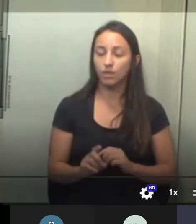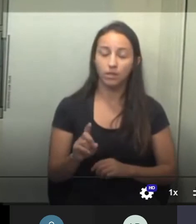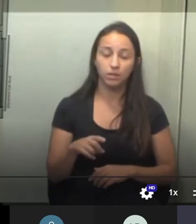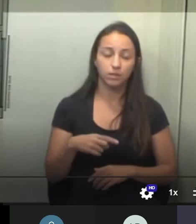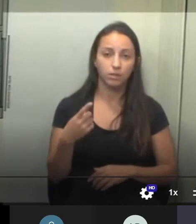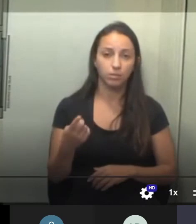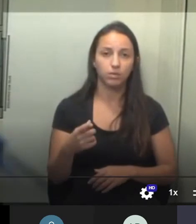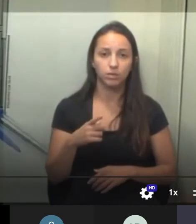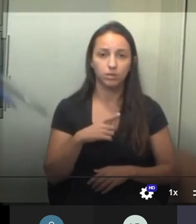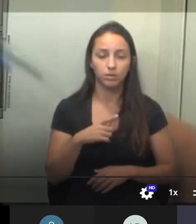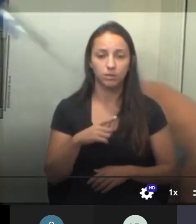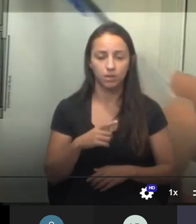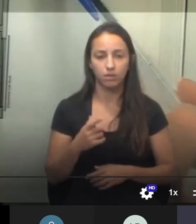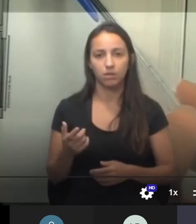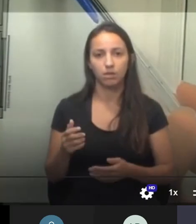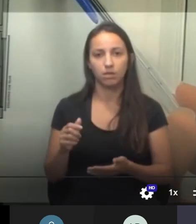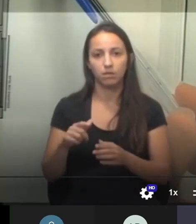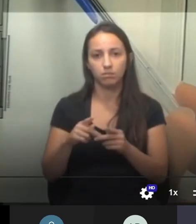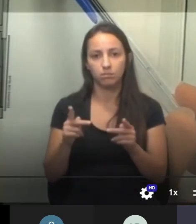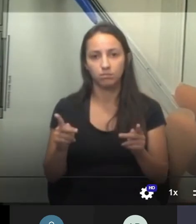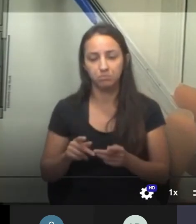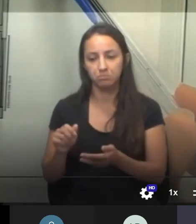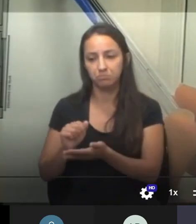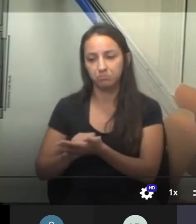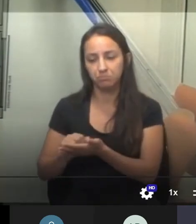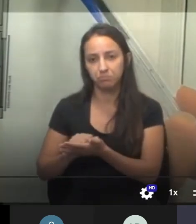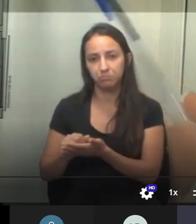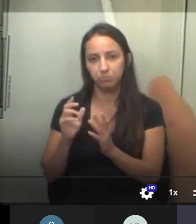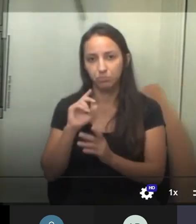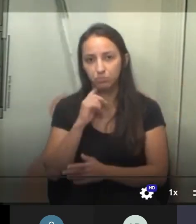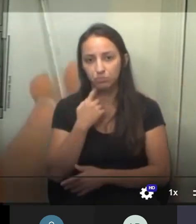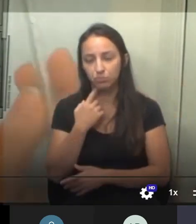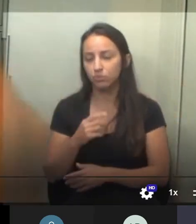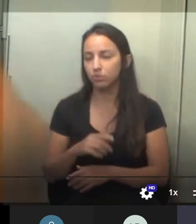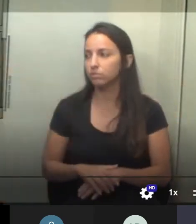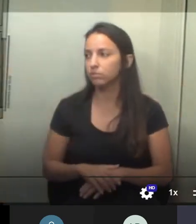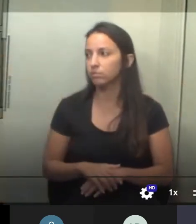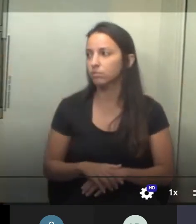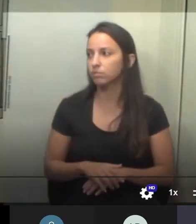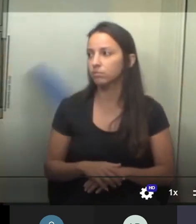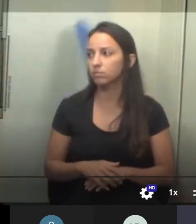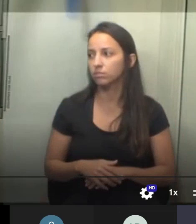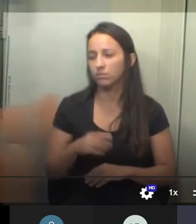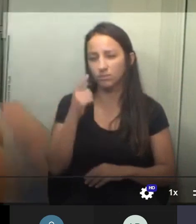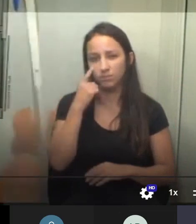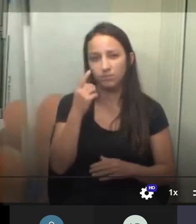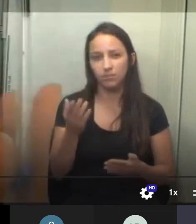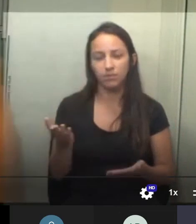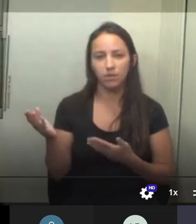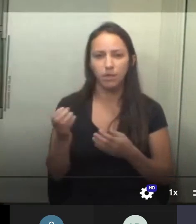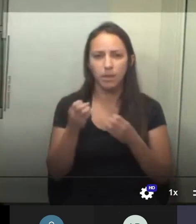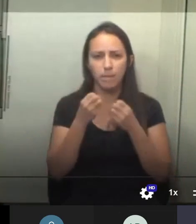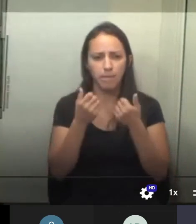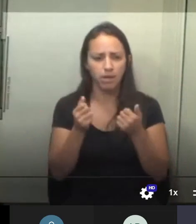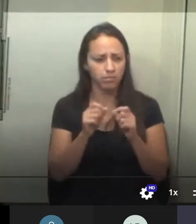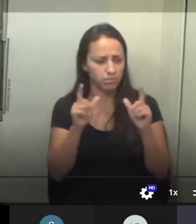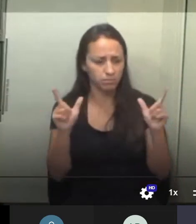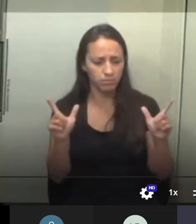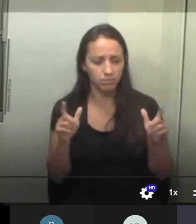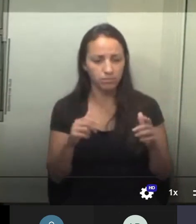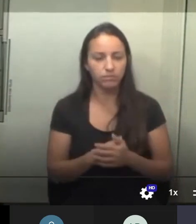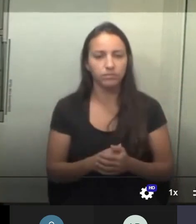E depois vem a louça e sai o lixo também. Então, essa planta aqui está bem clara, né?